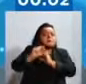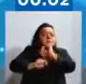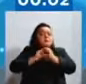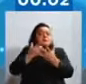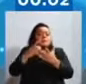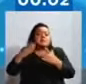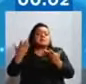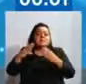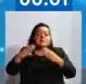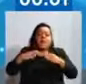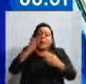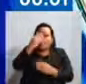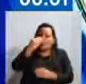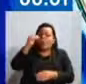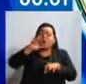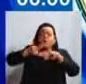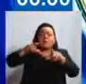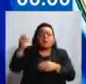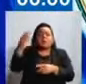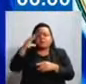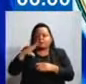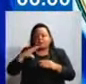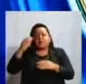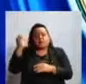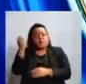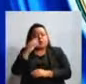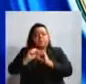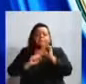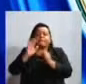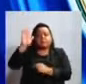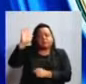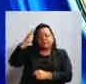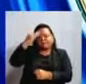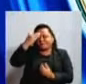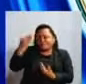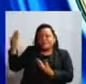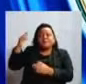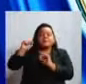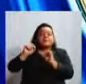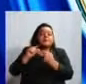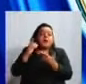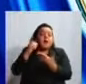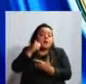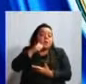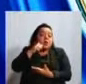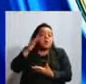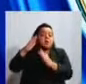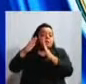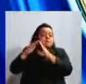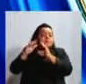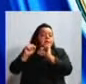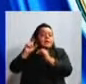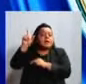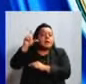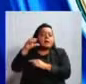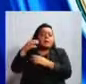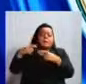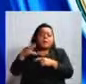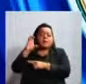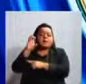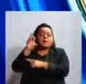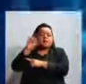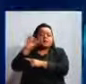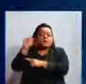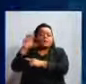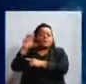parte também está da mesma forma. Obrigada, candidato. A próxima pergunta vem da dona de casa, Évone, do Cristal da Calama.